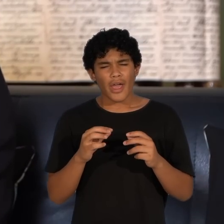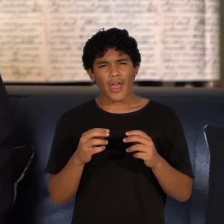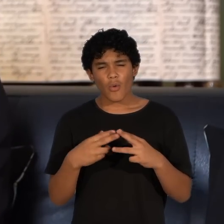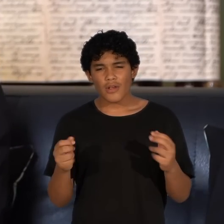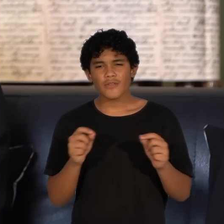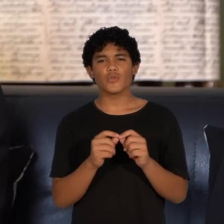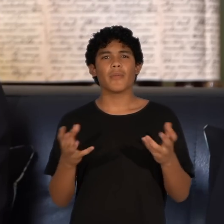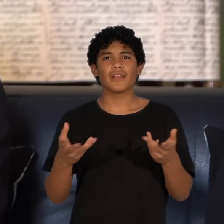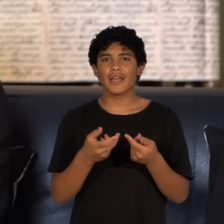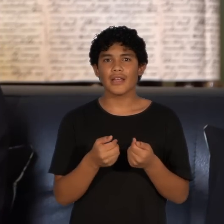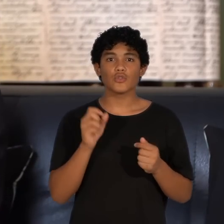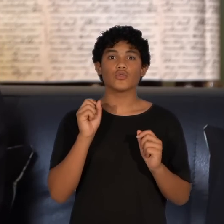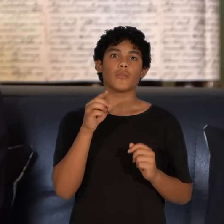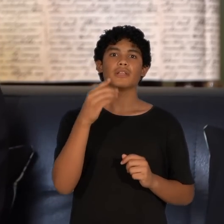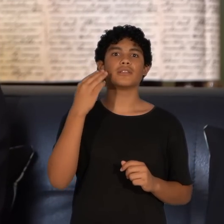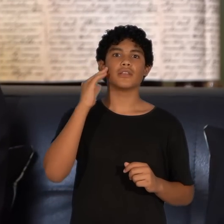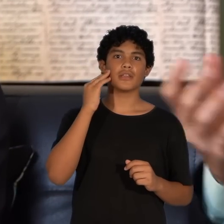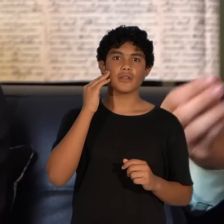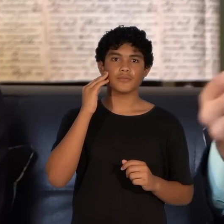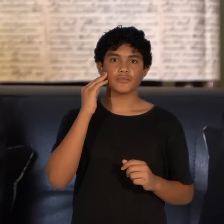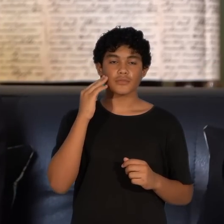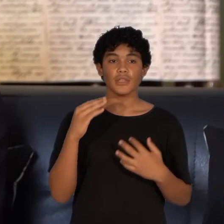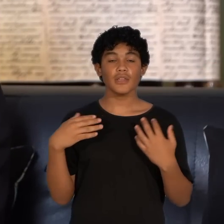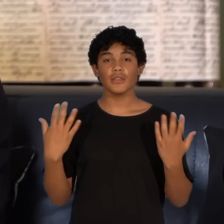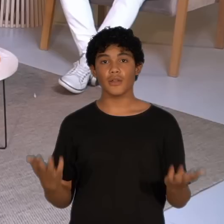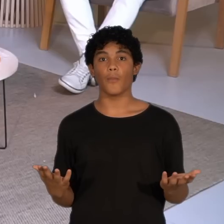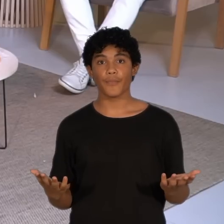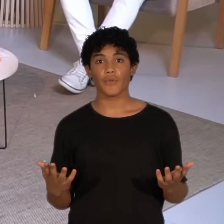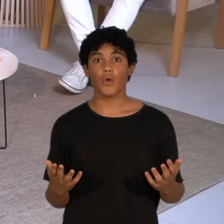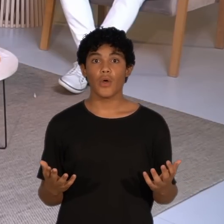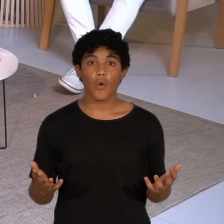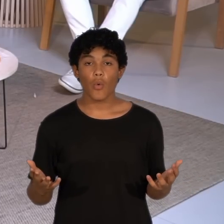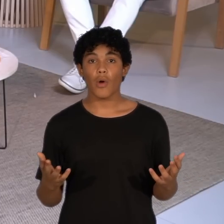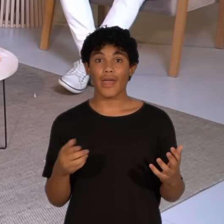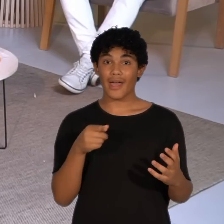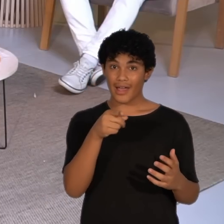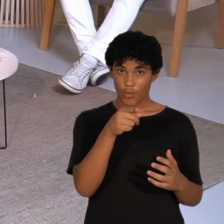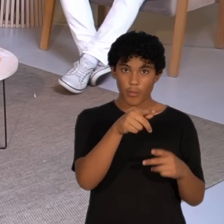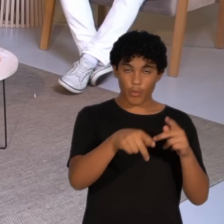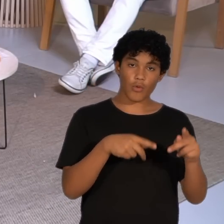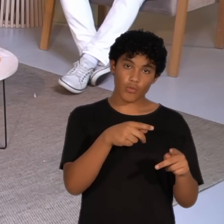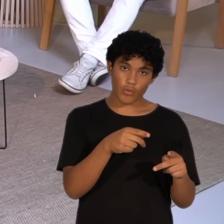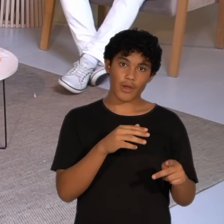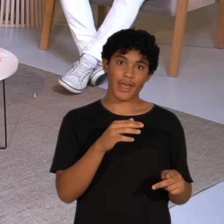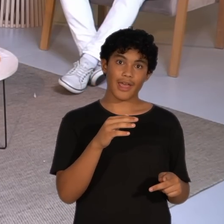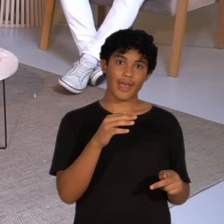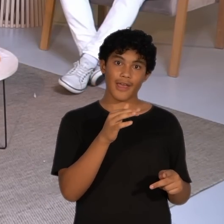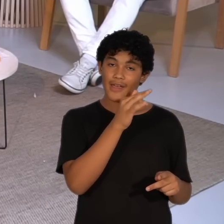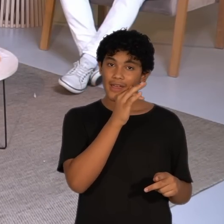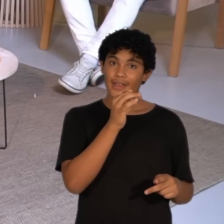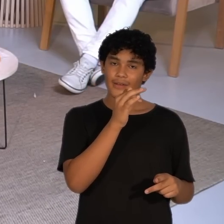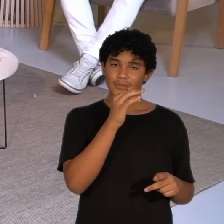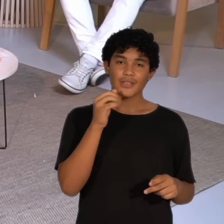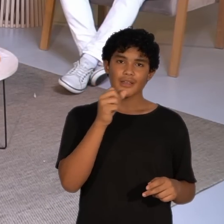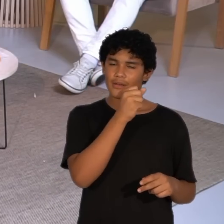falou com uma pessoa e os samaritanos ouviram. O milagre era ele. O milagre era ele em pessoa. Eles entenderam que o milagre era quem?